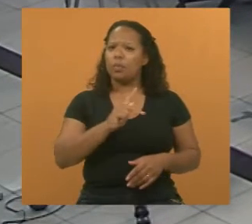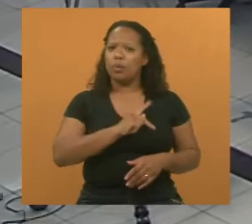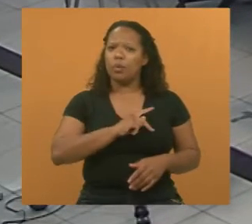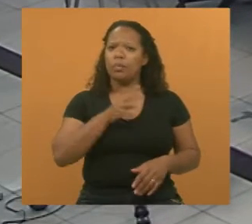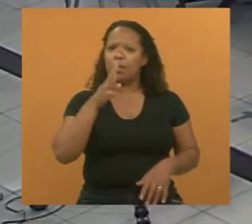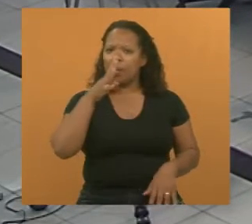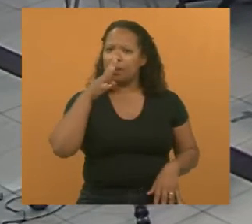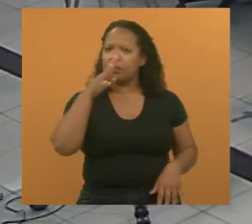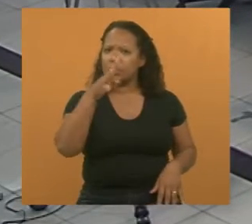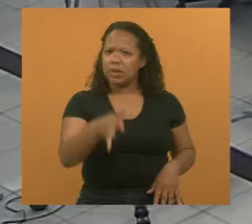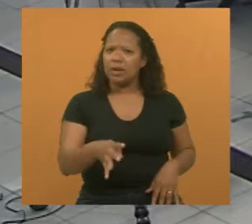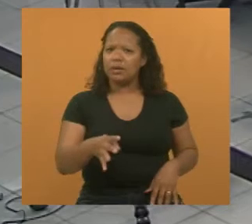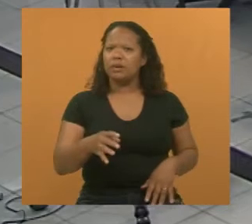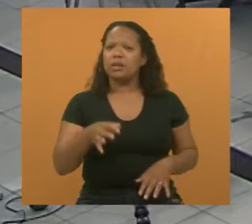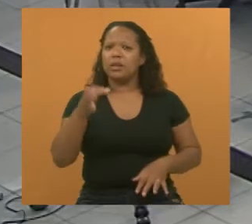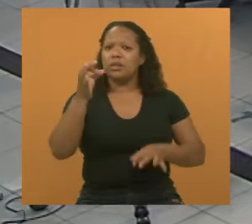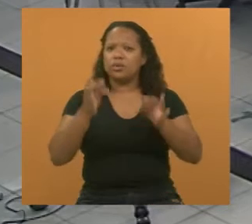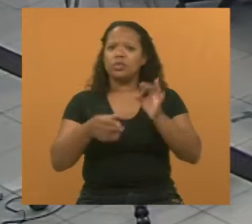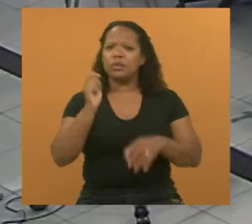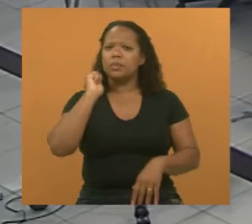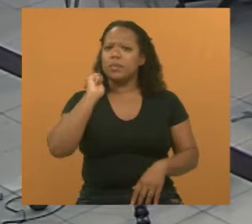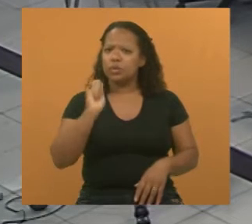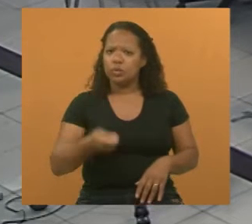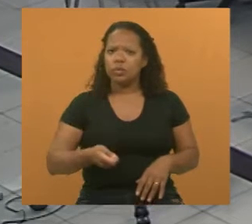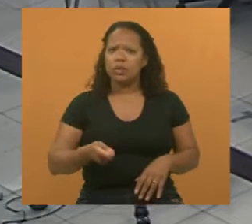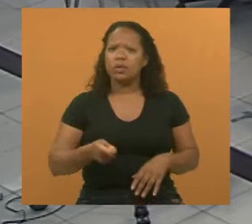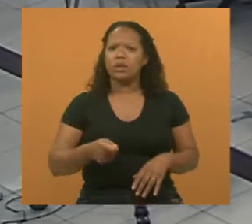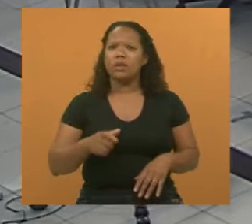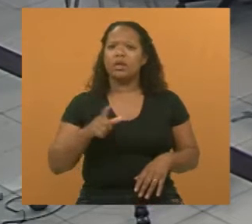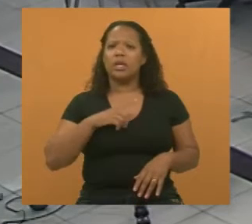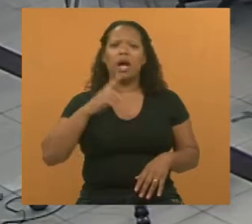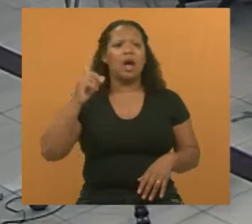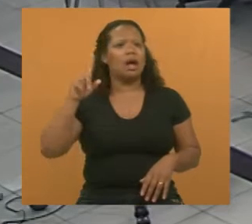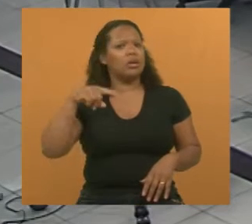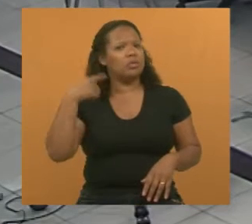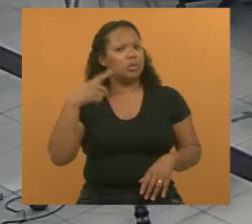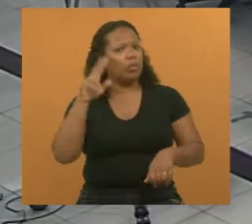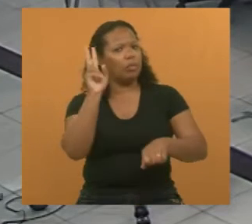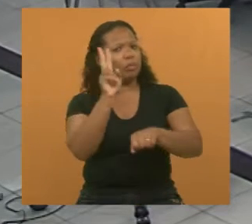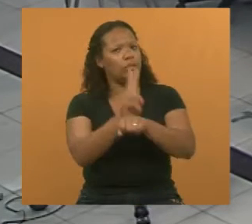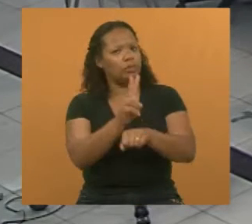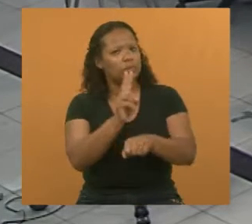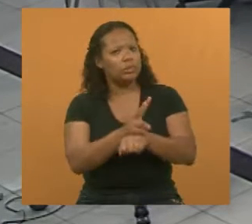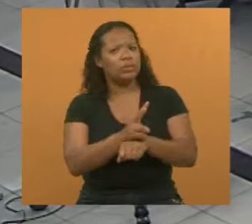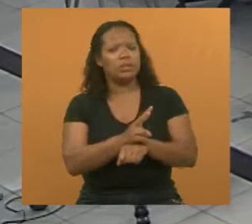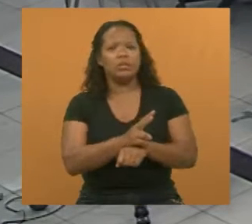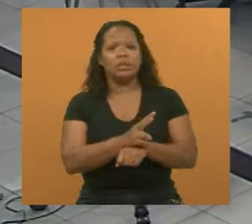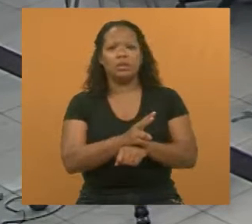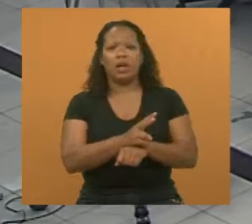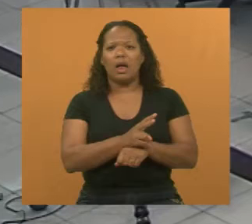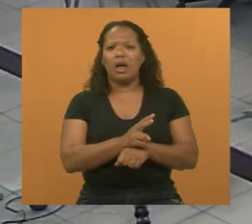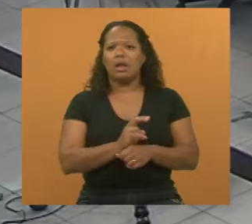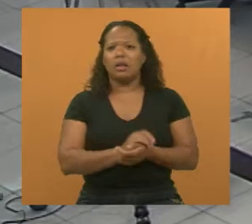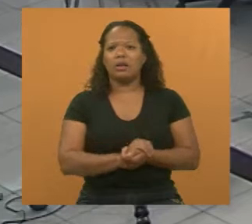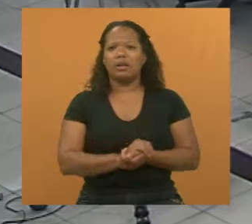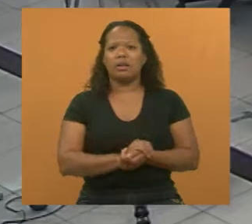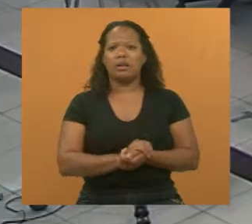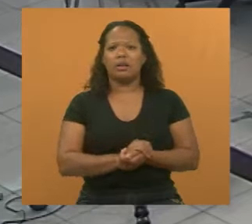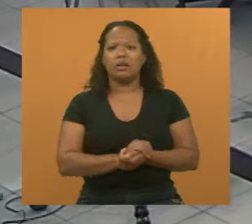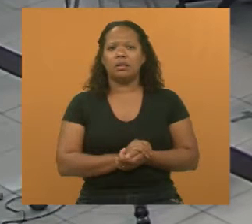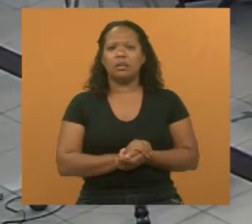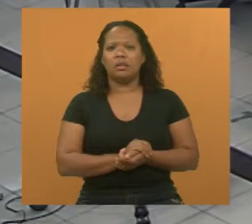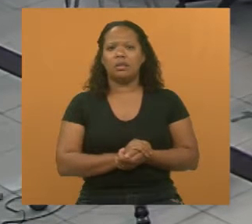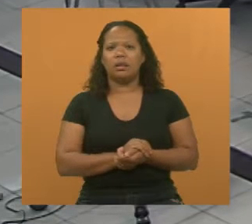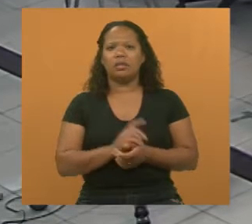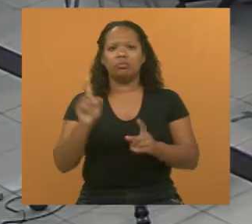acusar, nós temos o juiz que é para julgar, nós temos os advogados que é para defender. Nada pode ser